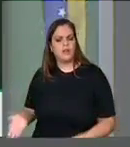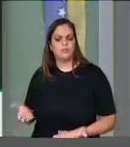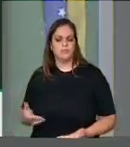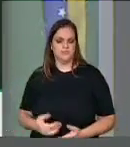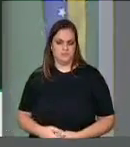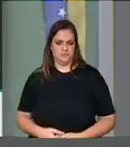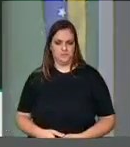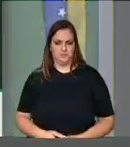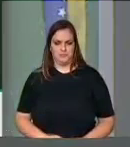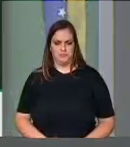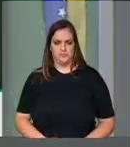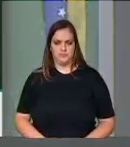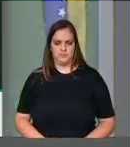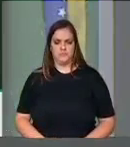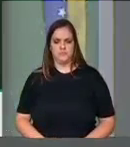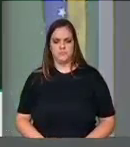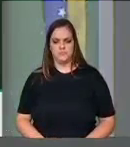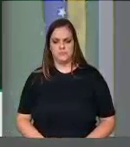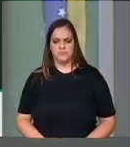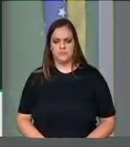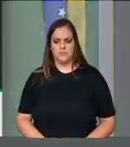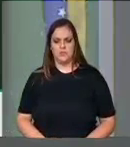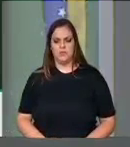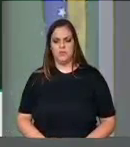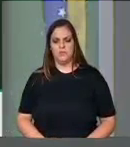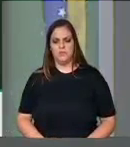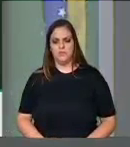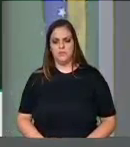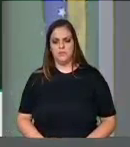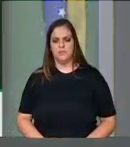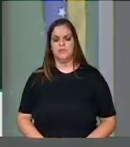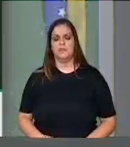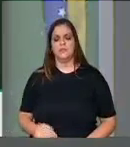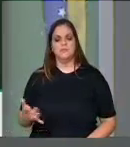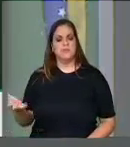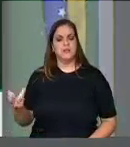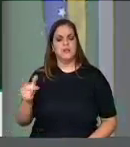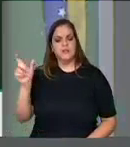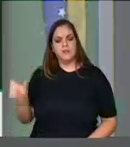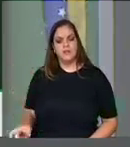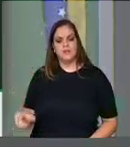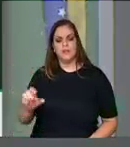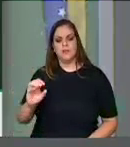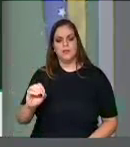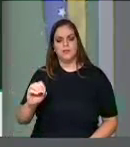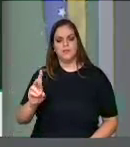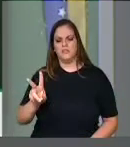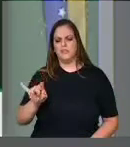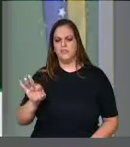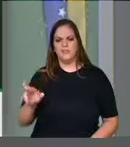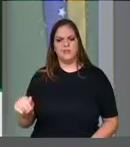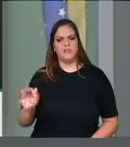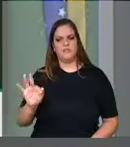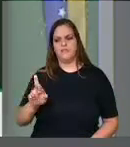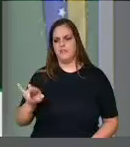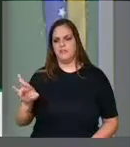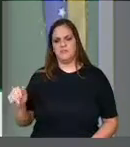brasileiro, que foi exatamente essa figura fascinante desse grande pensador que foi Oliveiras Ferreira. Muito obrigado, senhor presidente.